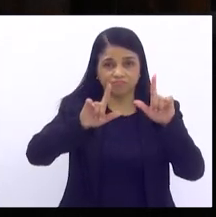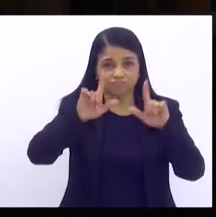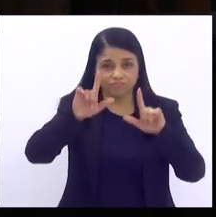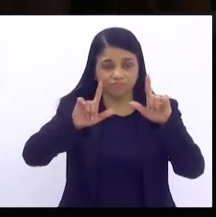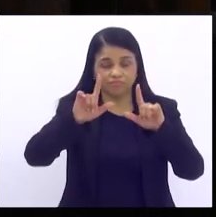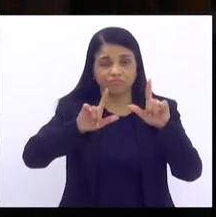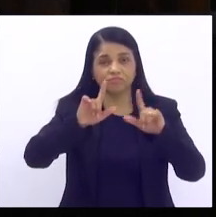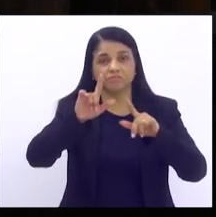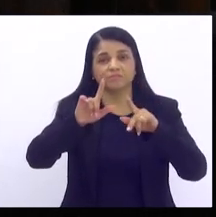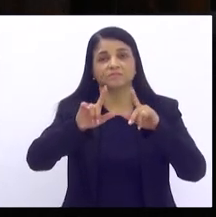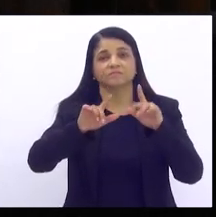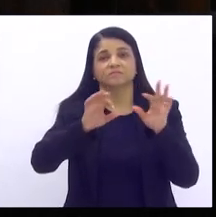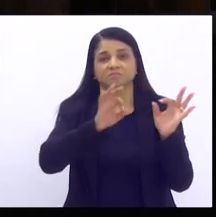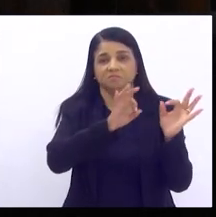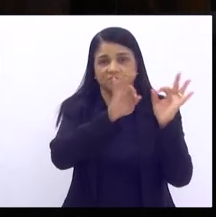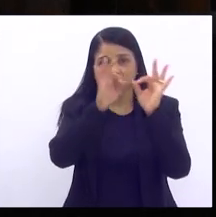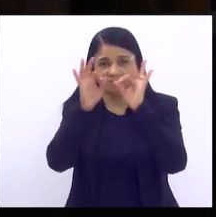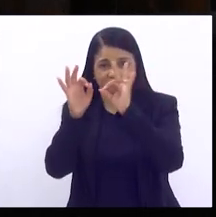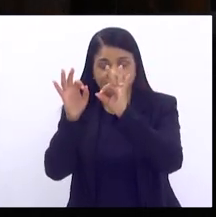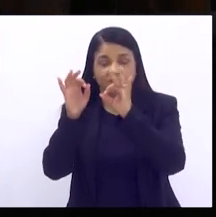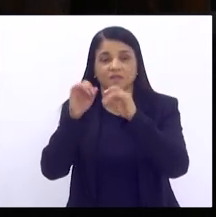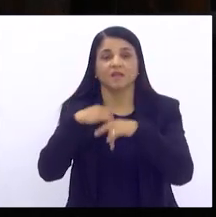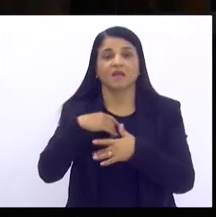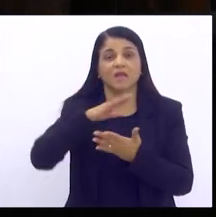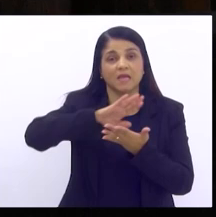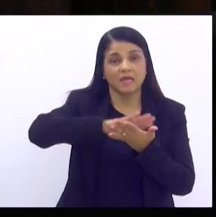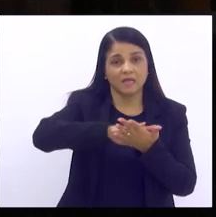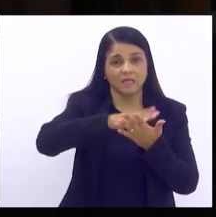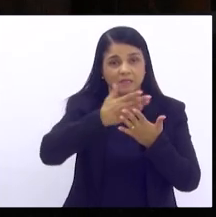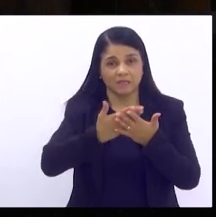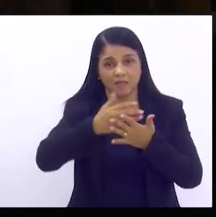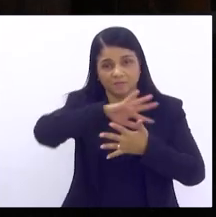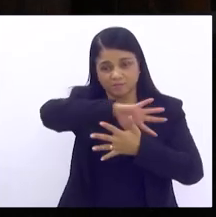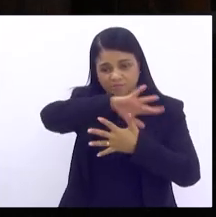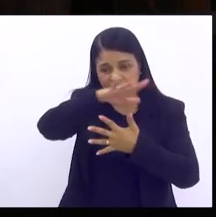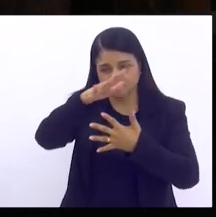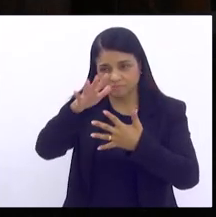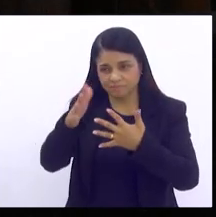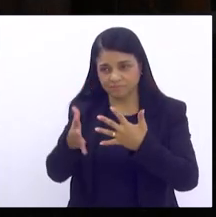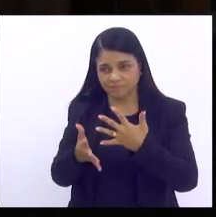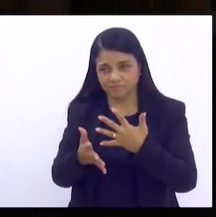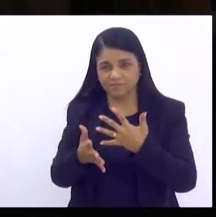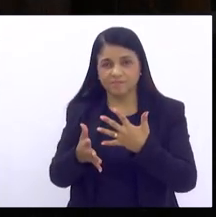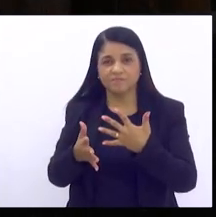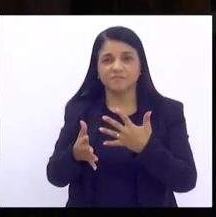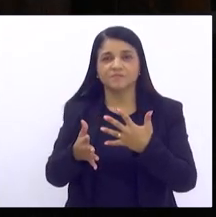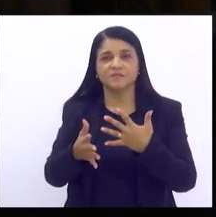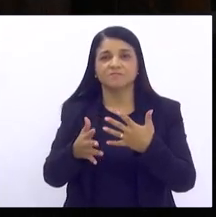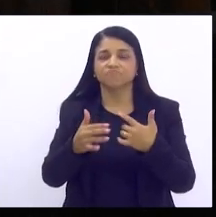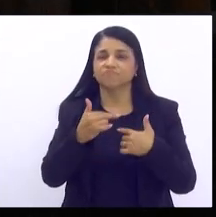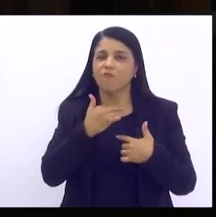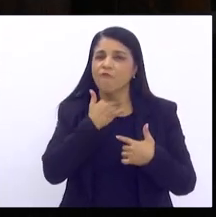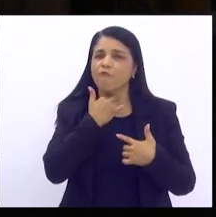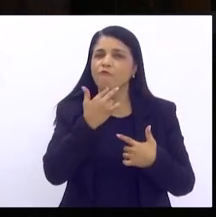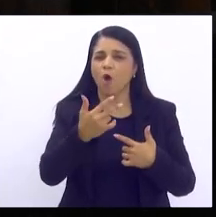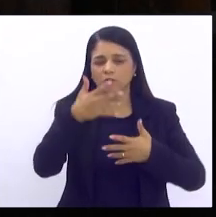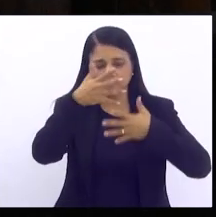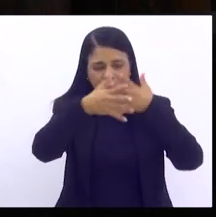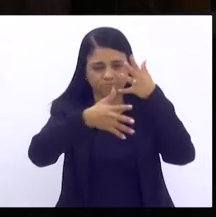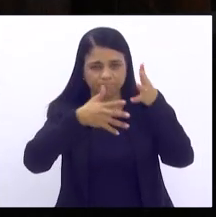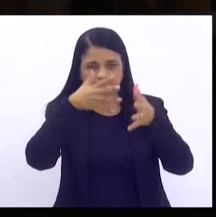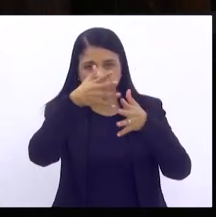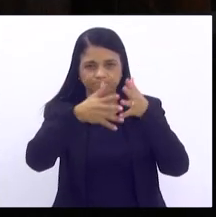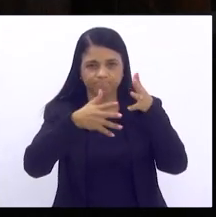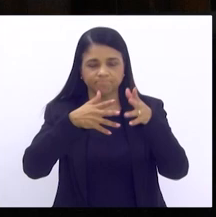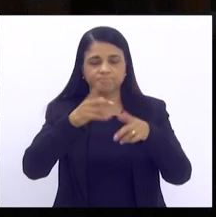TV Alerge, senhora intérprete da língua de Libras, que leva a nossa voz